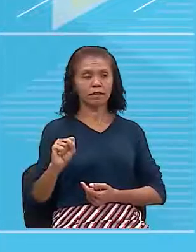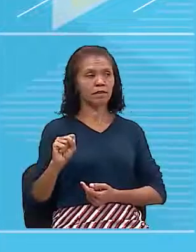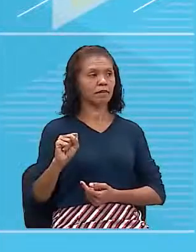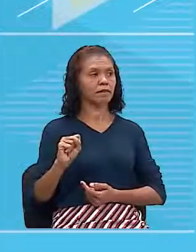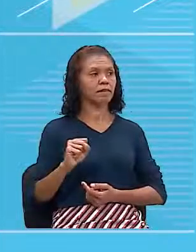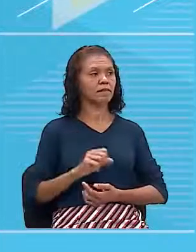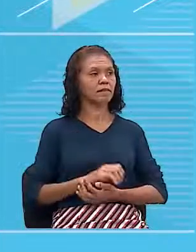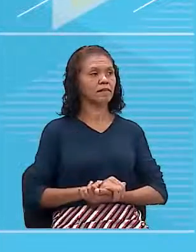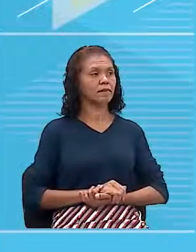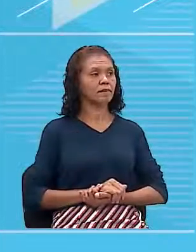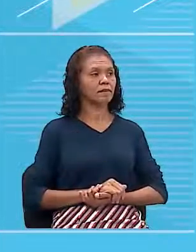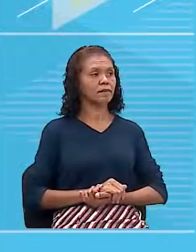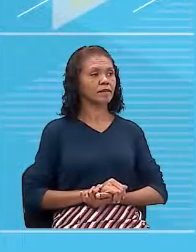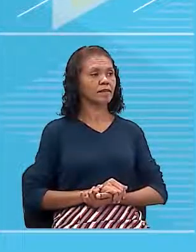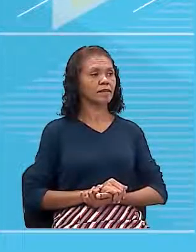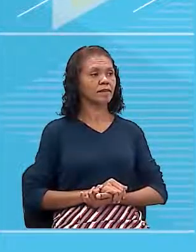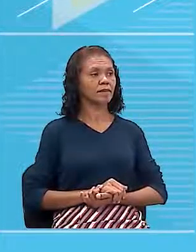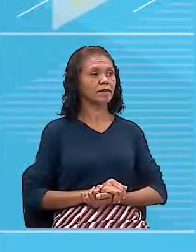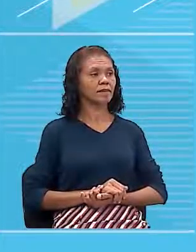que